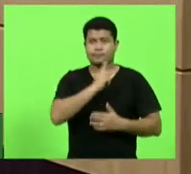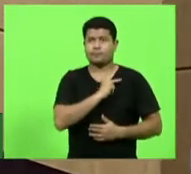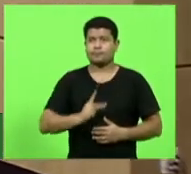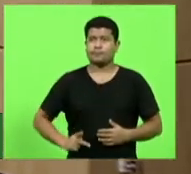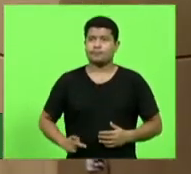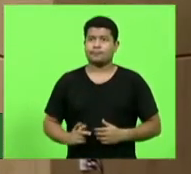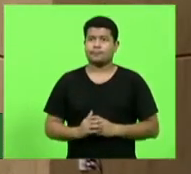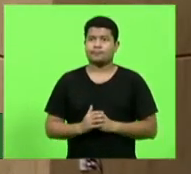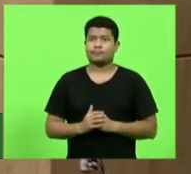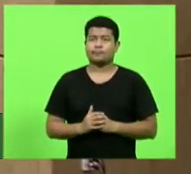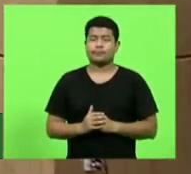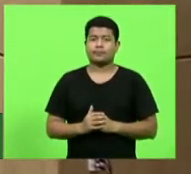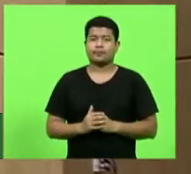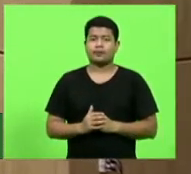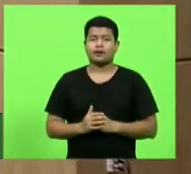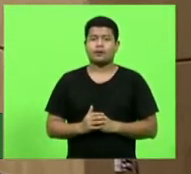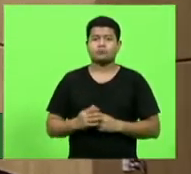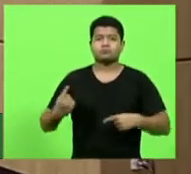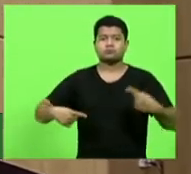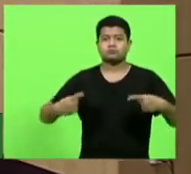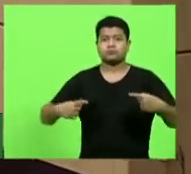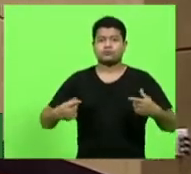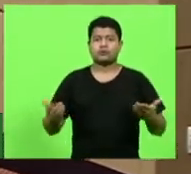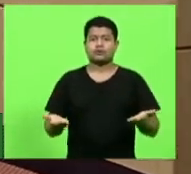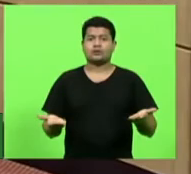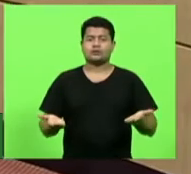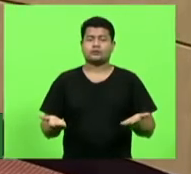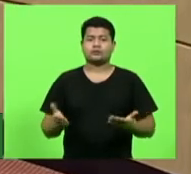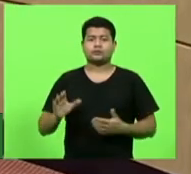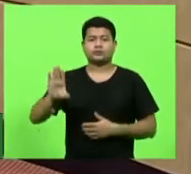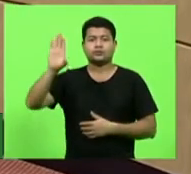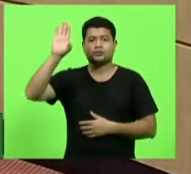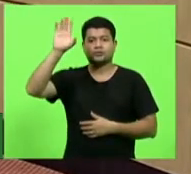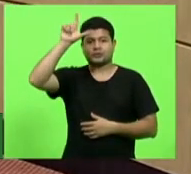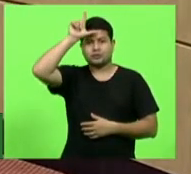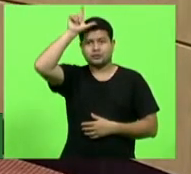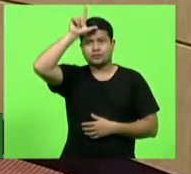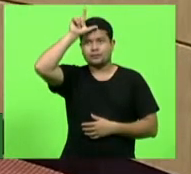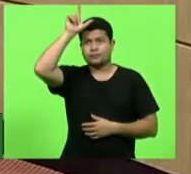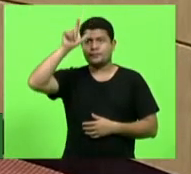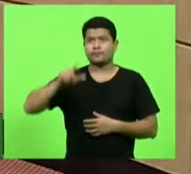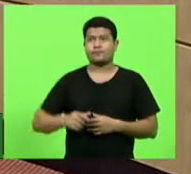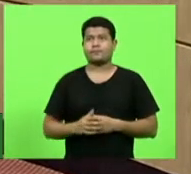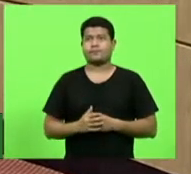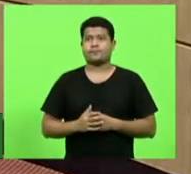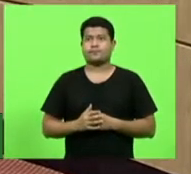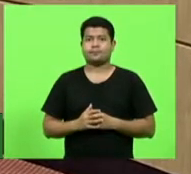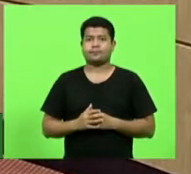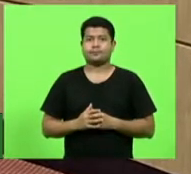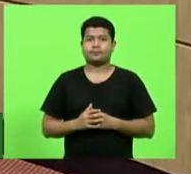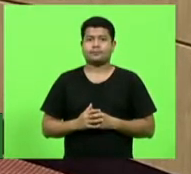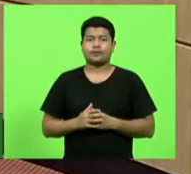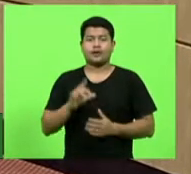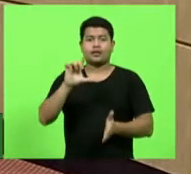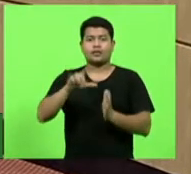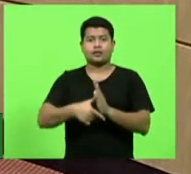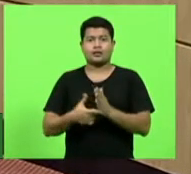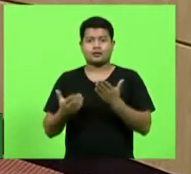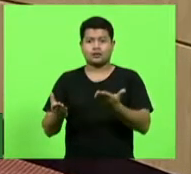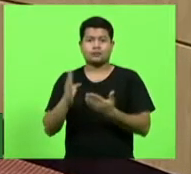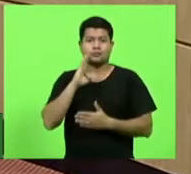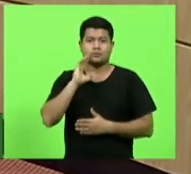Encerrada. Ainda para discutir a matéria, com a palavra o deputado Sargento Lima. Na sequência, deputado Bruno